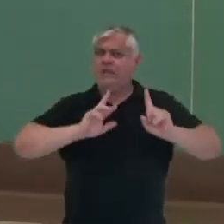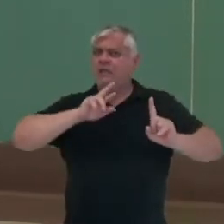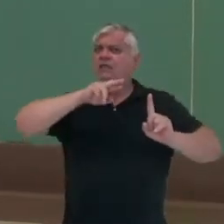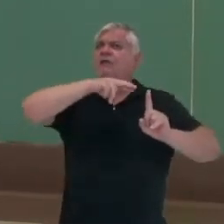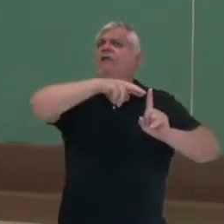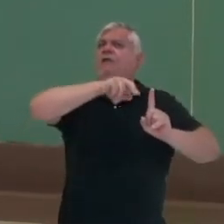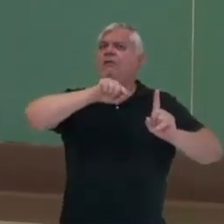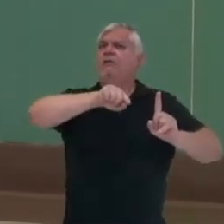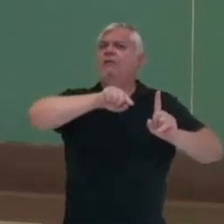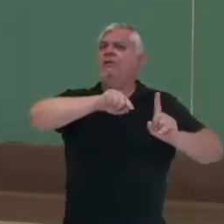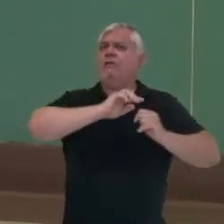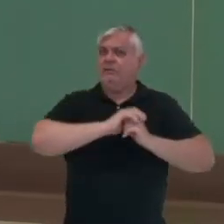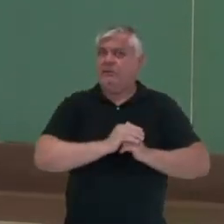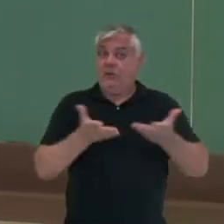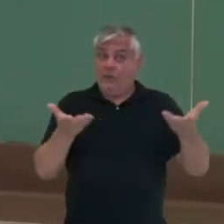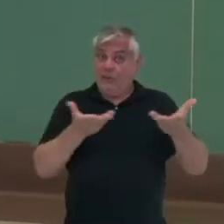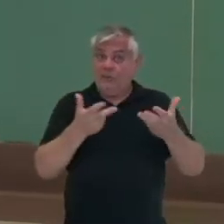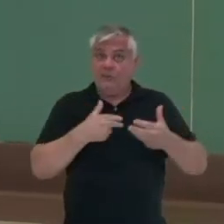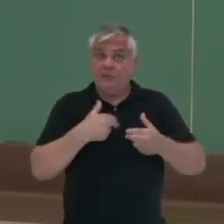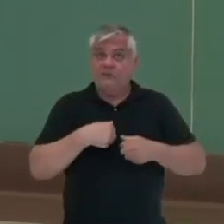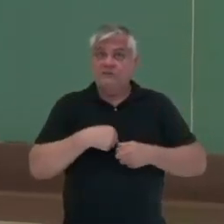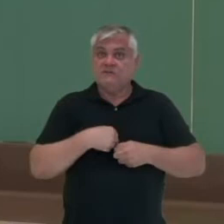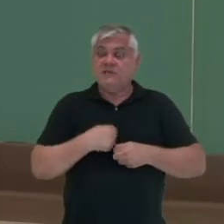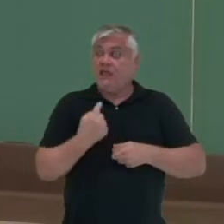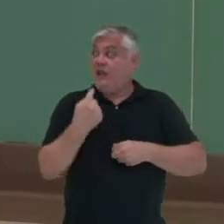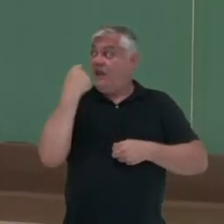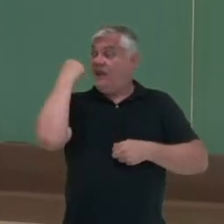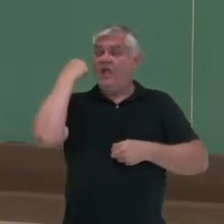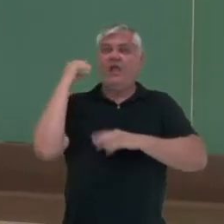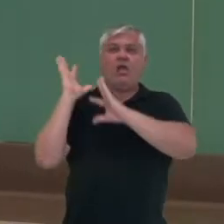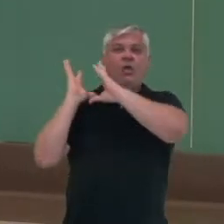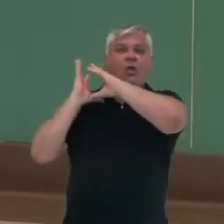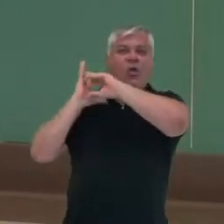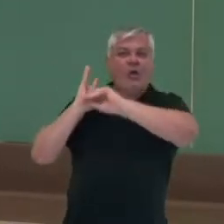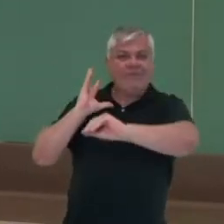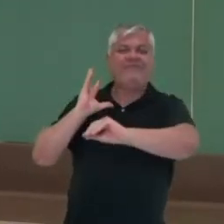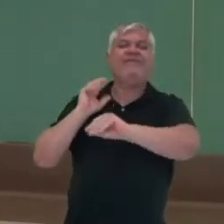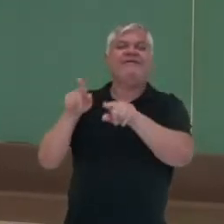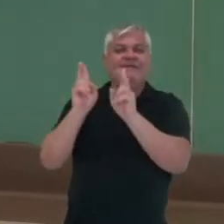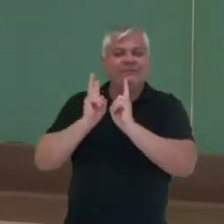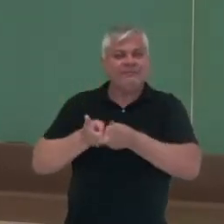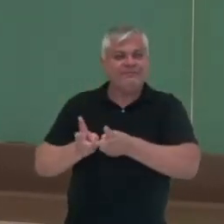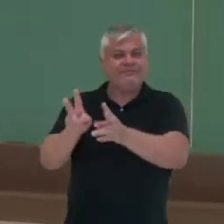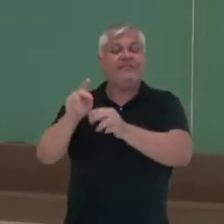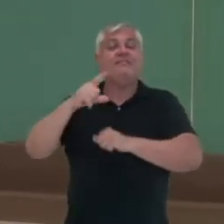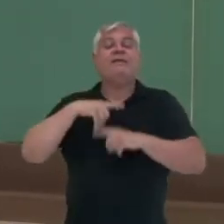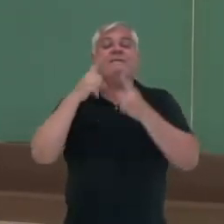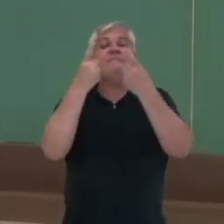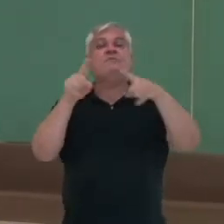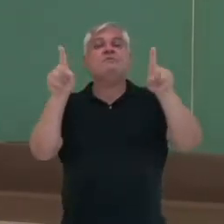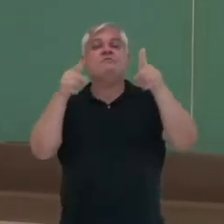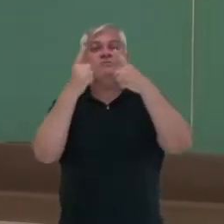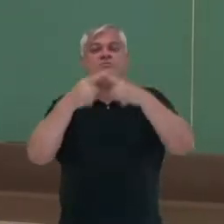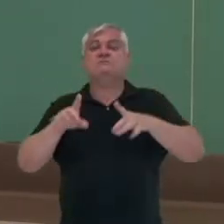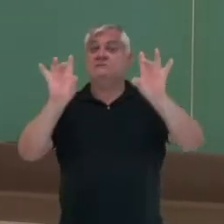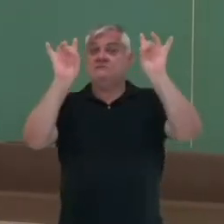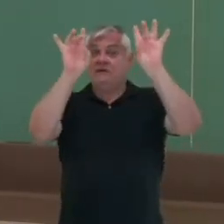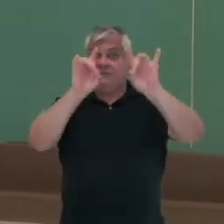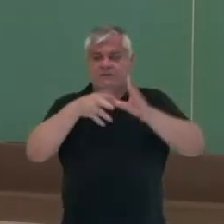os artistas contemporâneos de hoje, muitos deles ainda vivos até hoje, e muitas das músicas consagradas